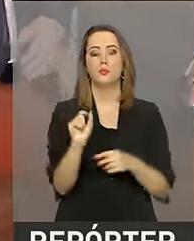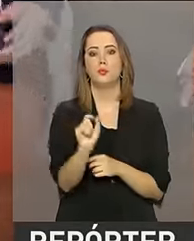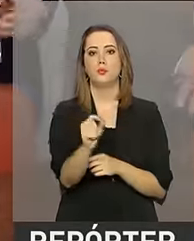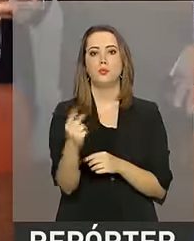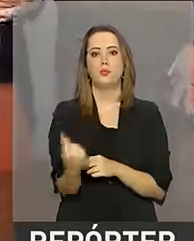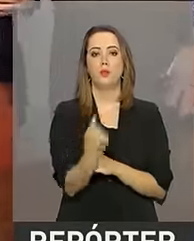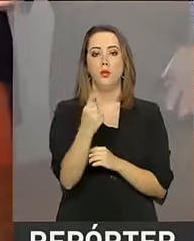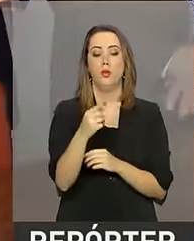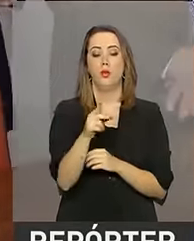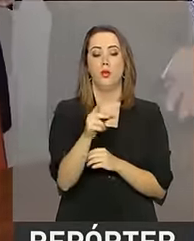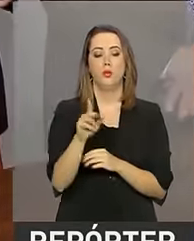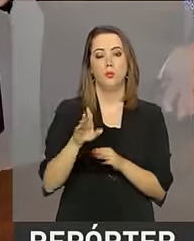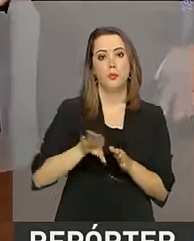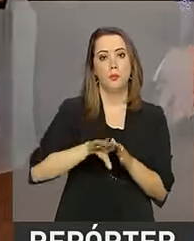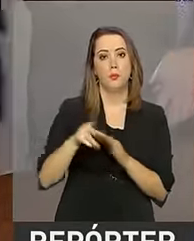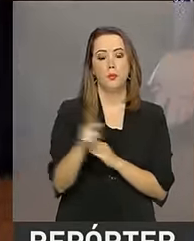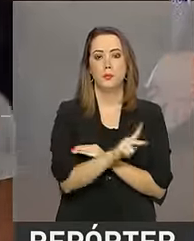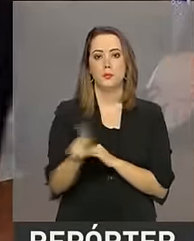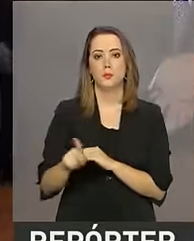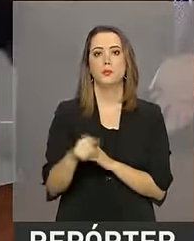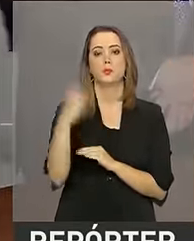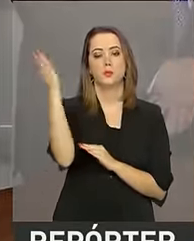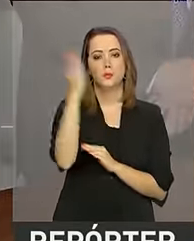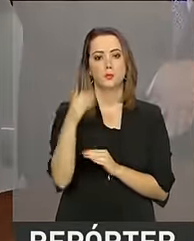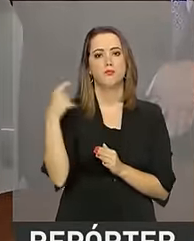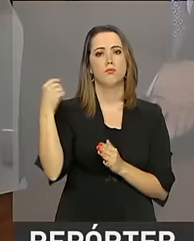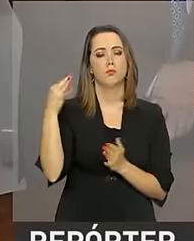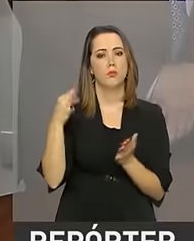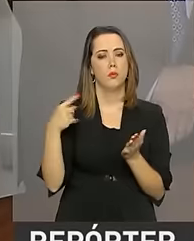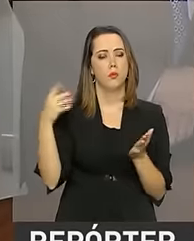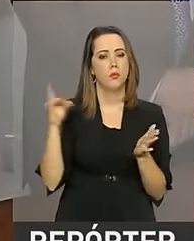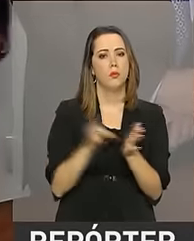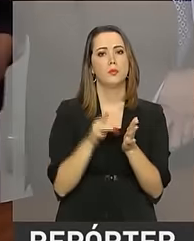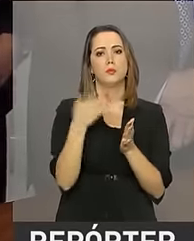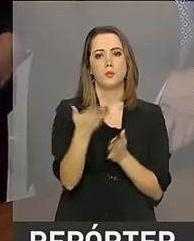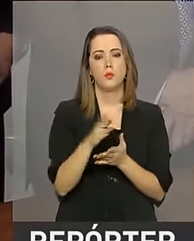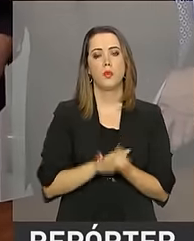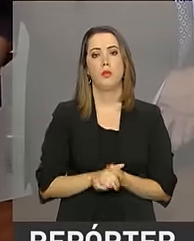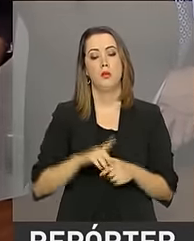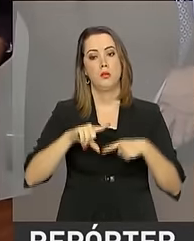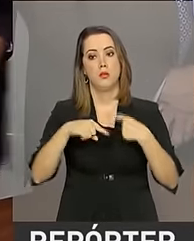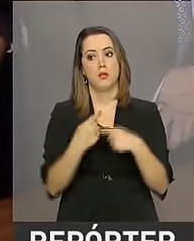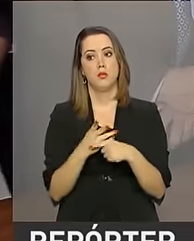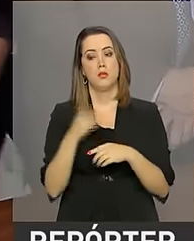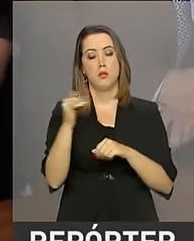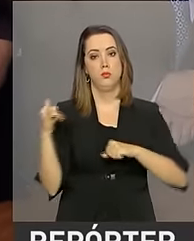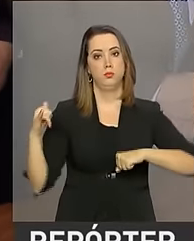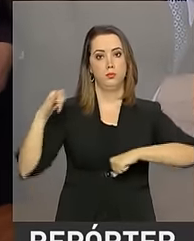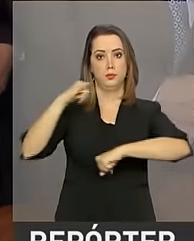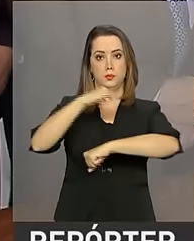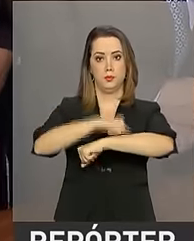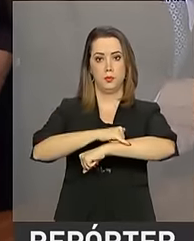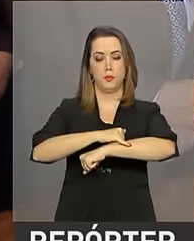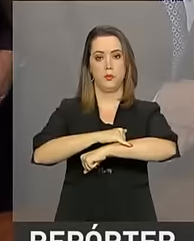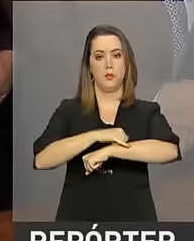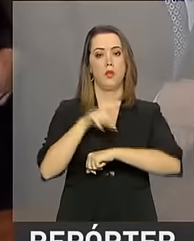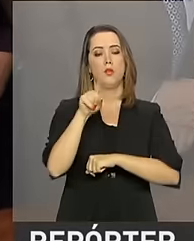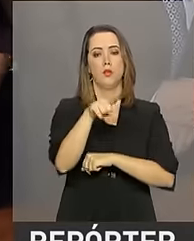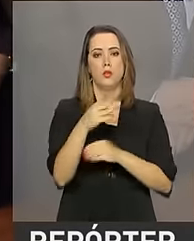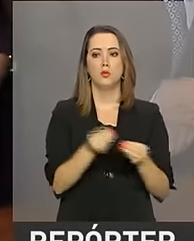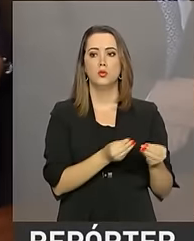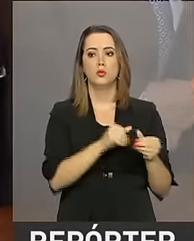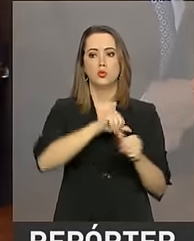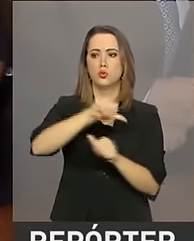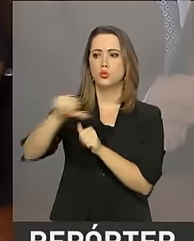definitivo do país. Na sequência, segue para a base aérea de Brasília, onde vai transmitir o cargo de presidente da República para o presidente da Câmara